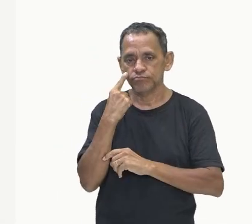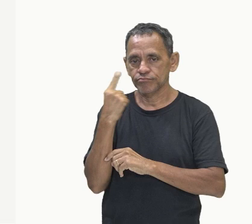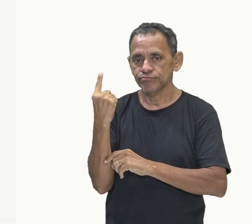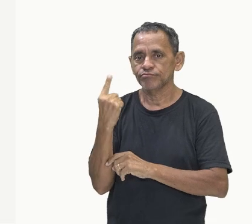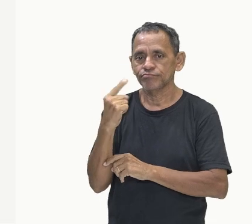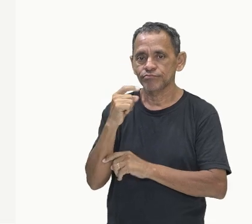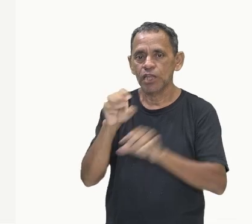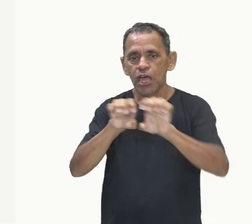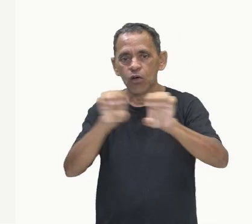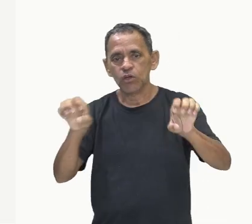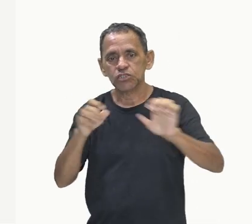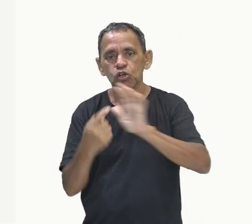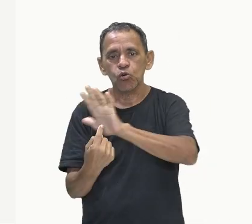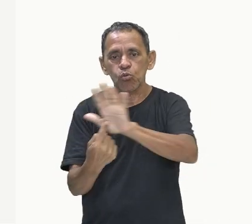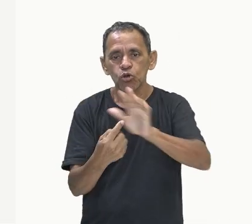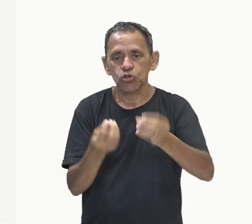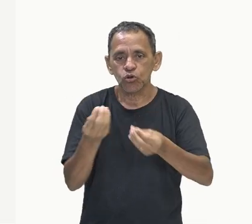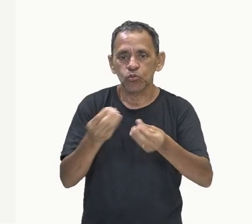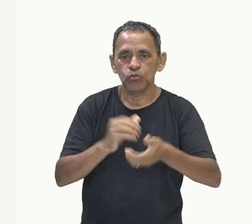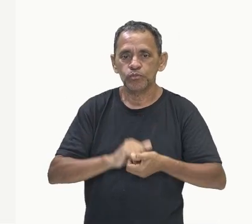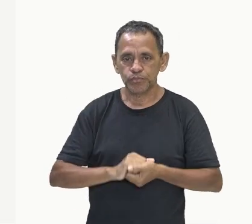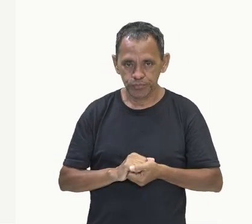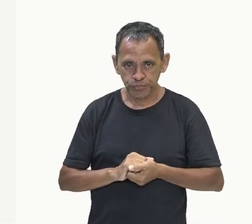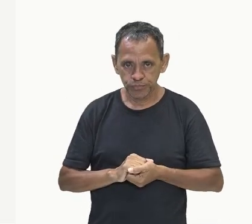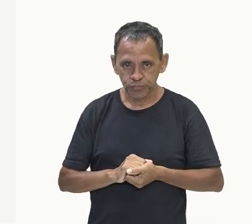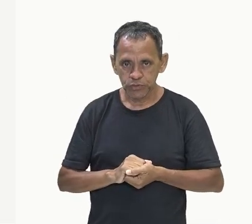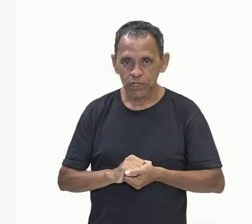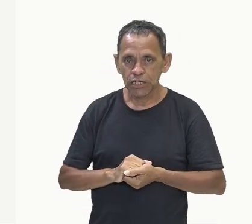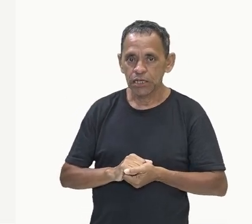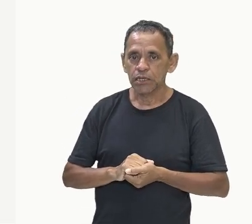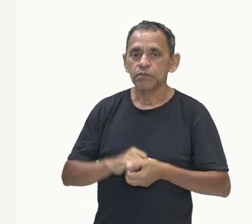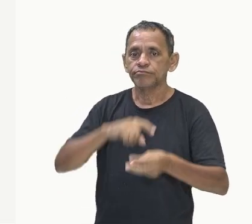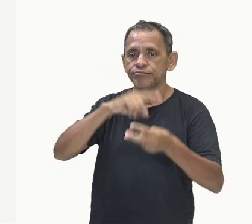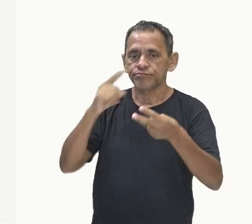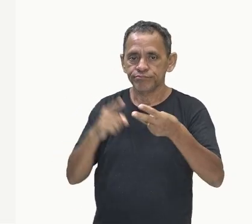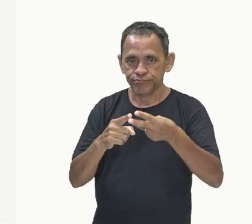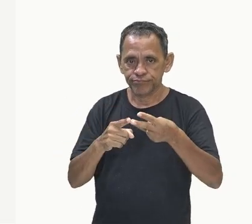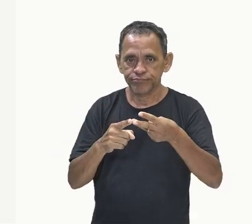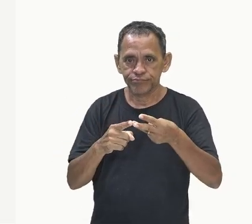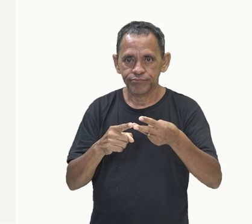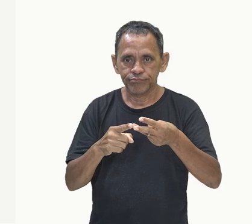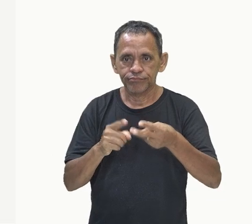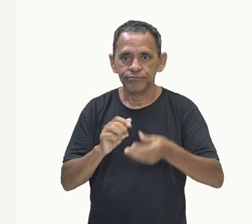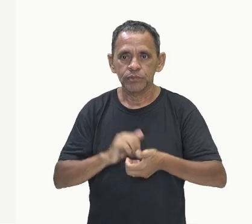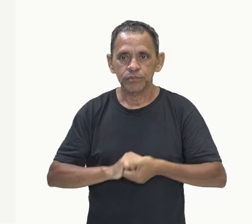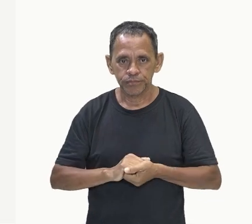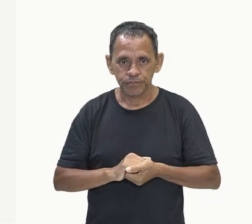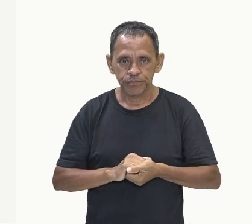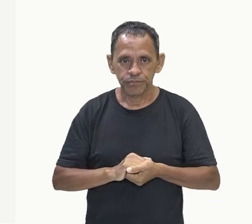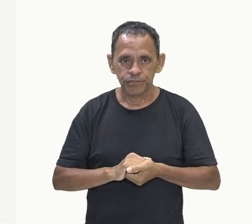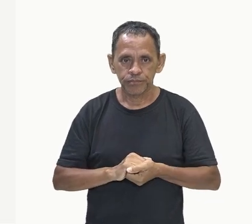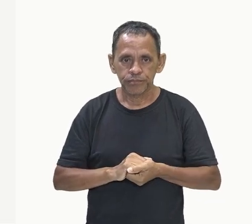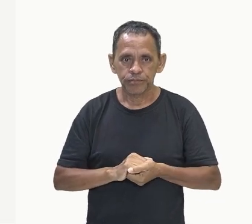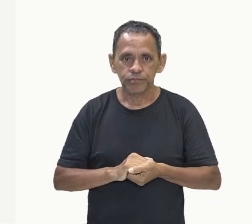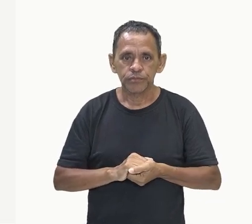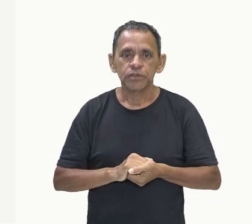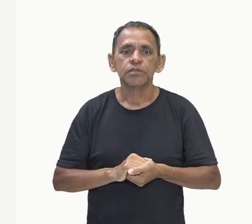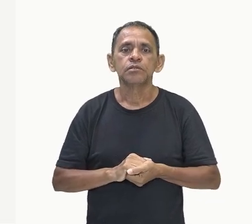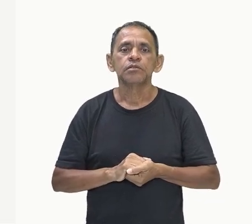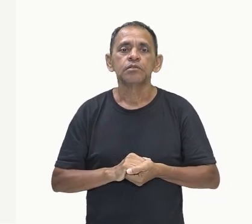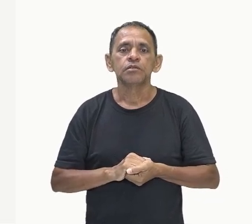E de acordo com a terceira lei de Kepler, o período de revolução do raio da órbita desses planetas em torno do Sol obedece à relação,